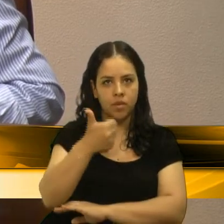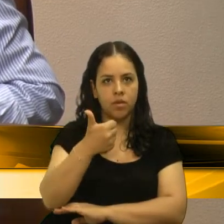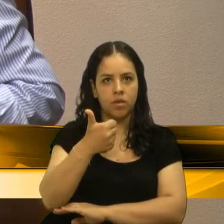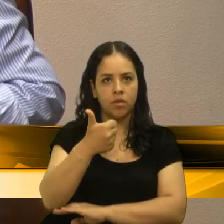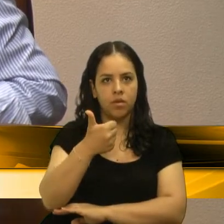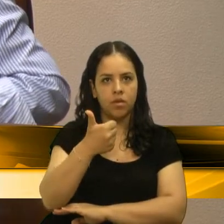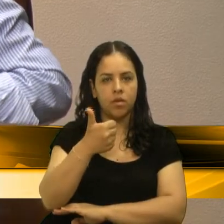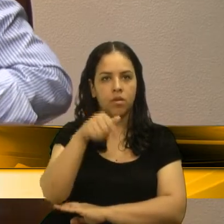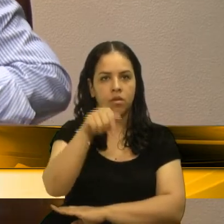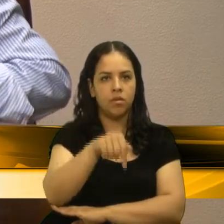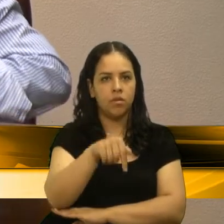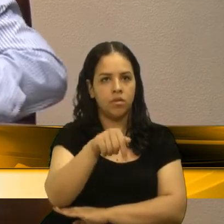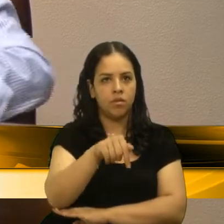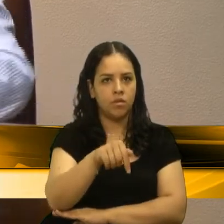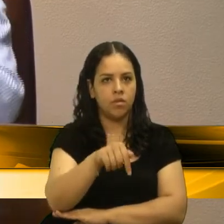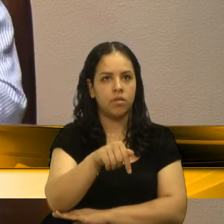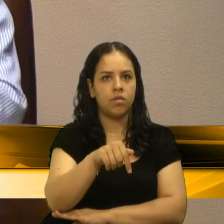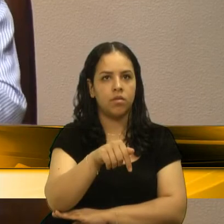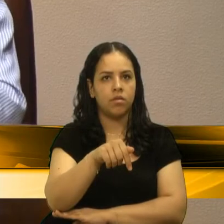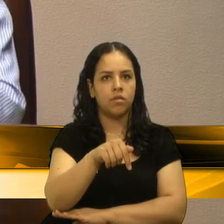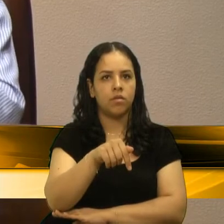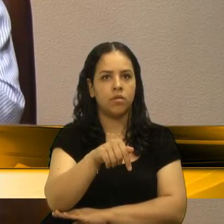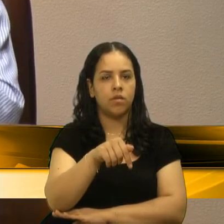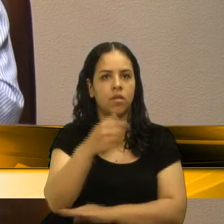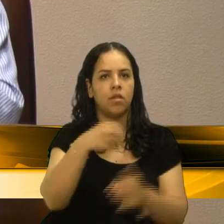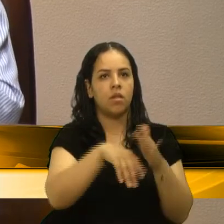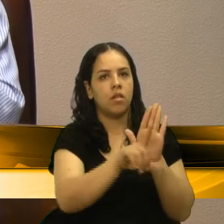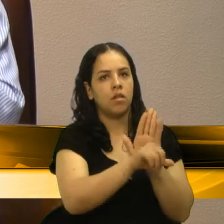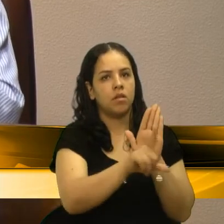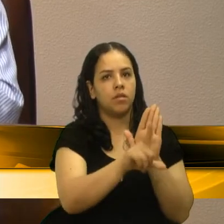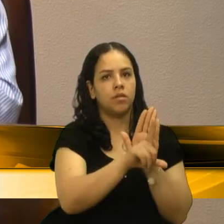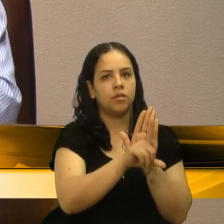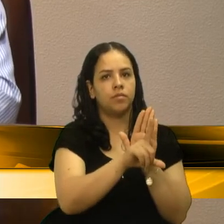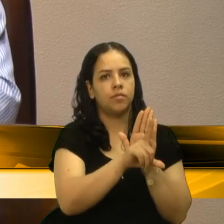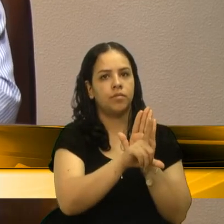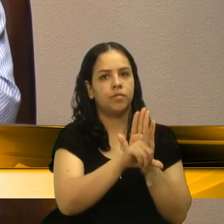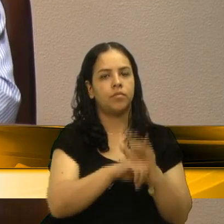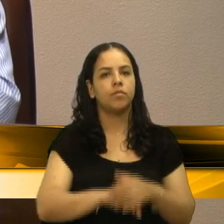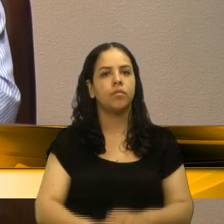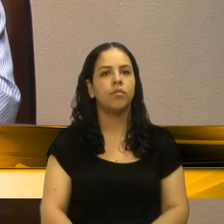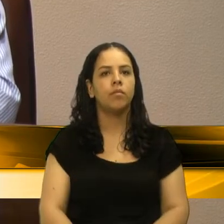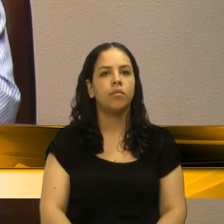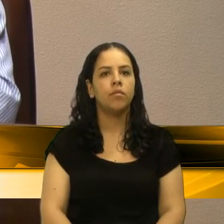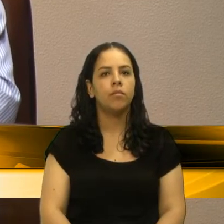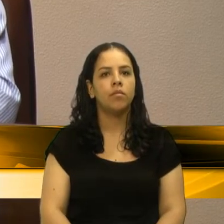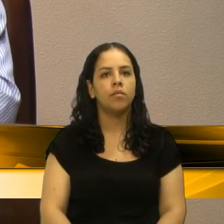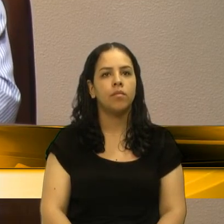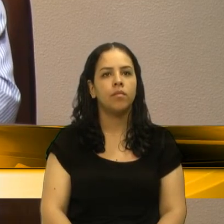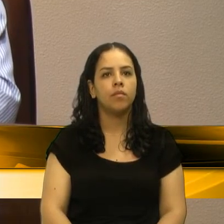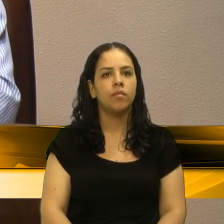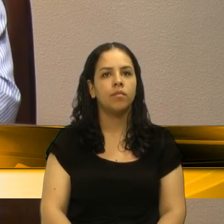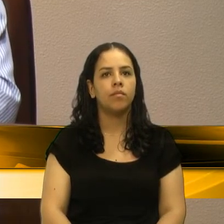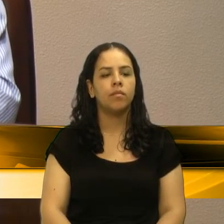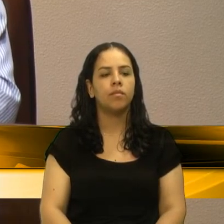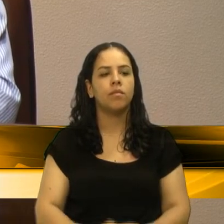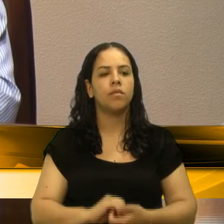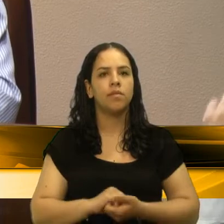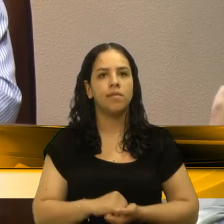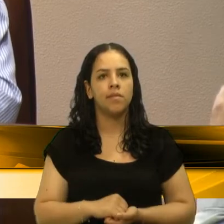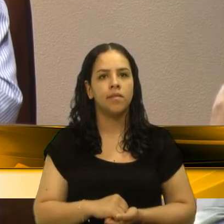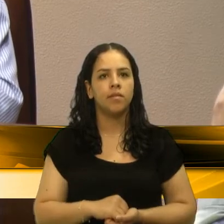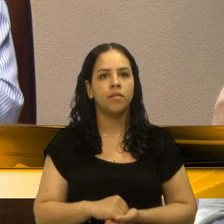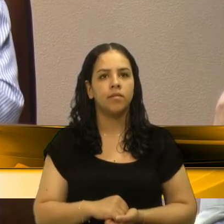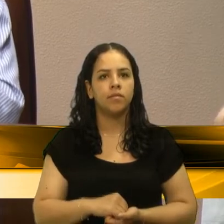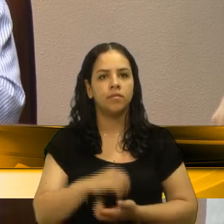e aqui está a nossa lei, está na nossa lei a palavra, aprovados pelo município quanto à localização.